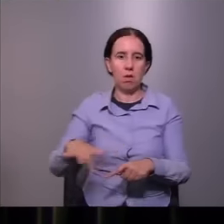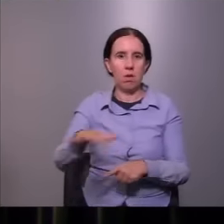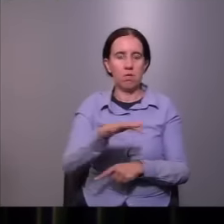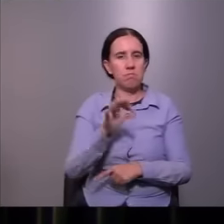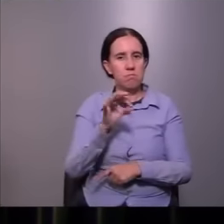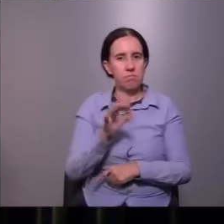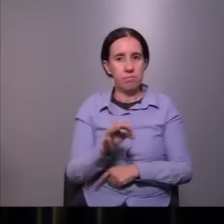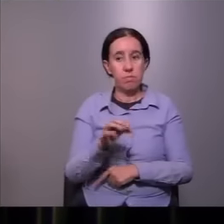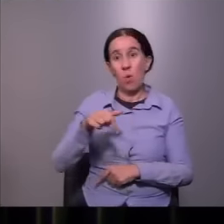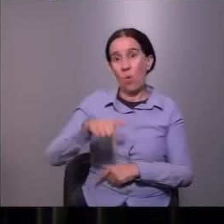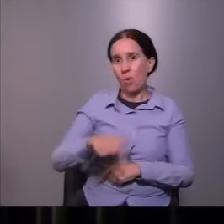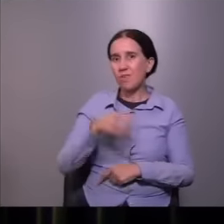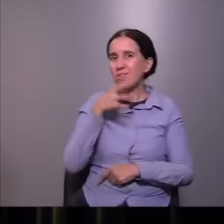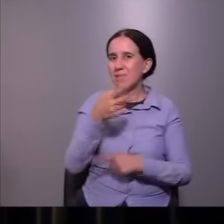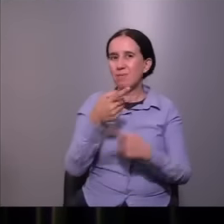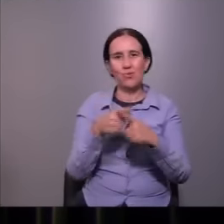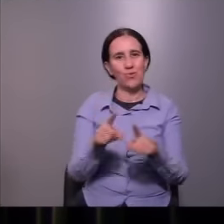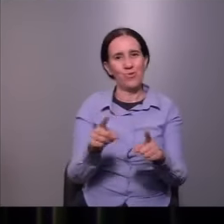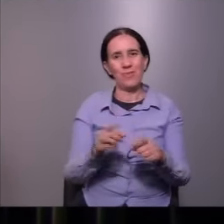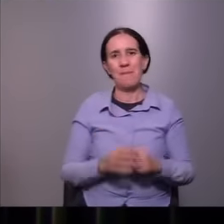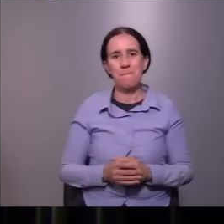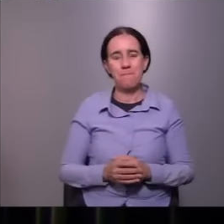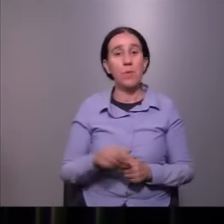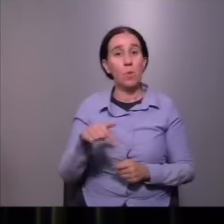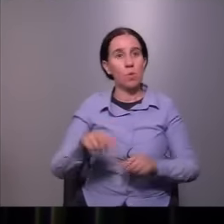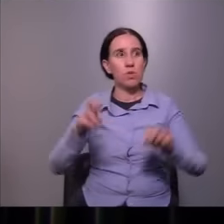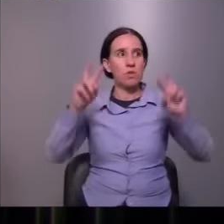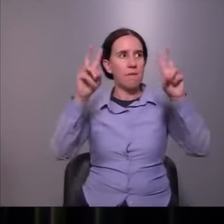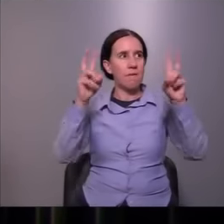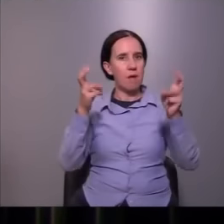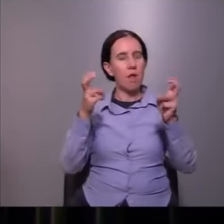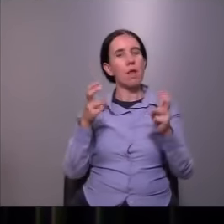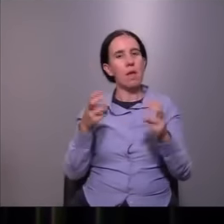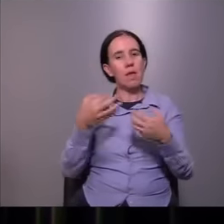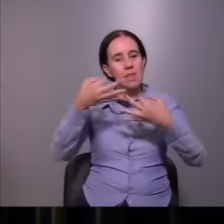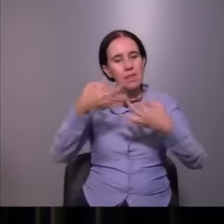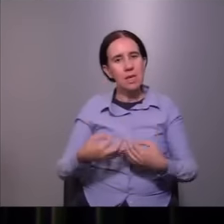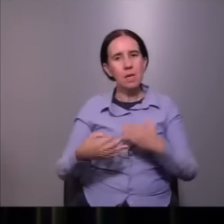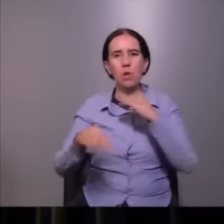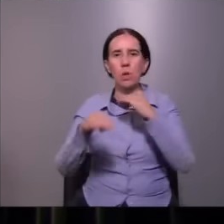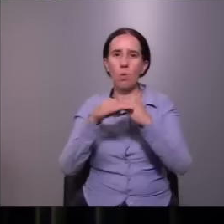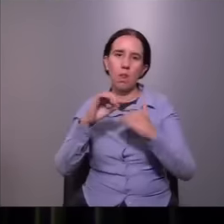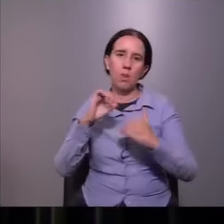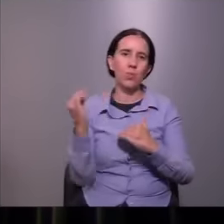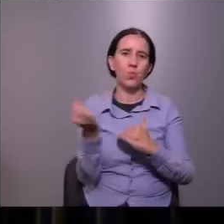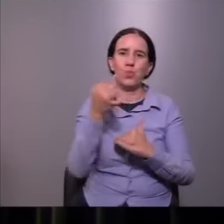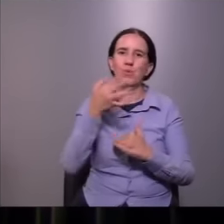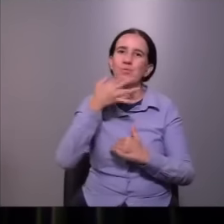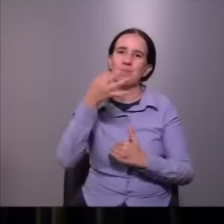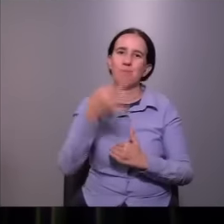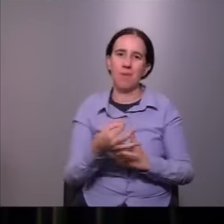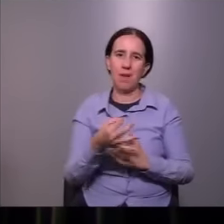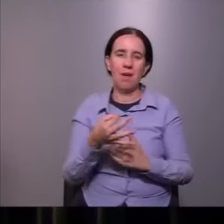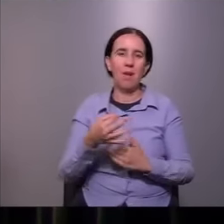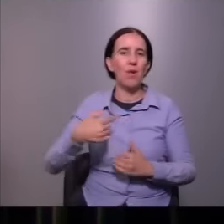proclamava o direito do estrangeiro e do pobre. Hoje, nós dizemos de outra